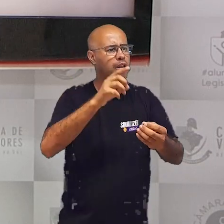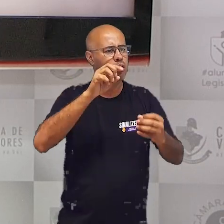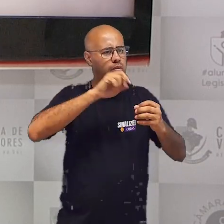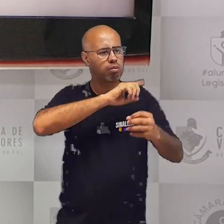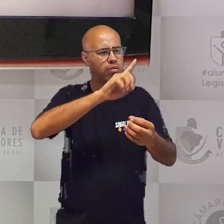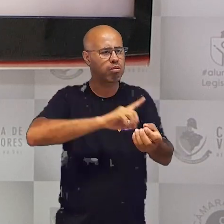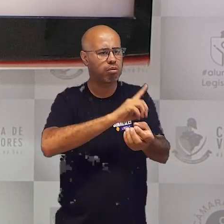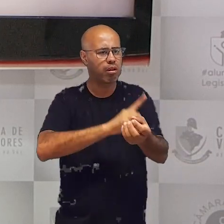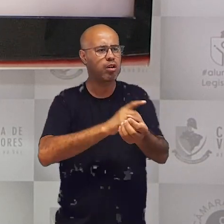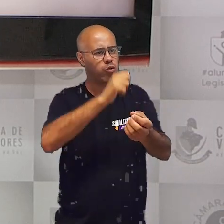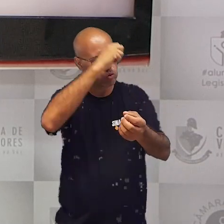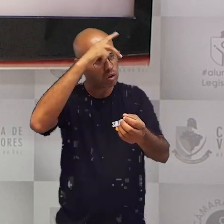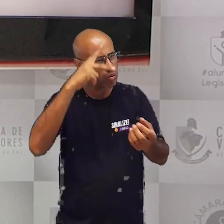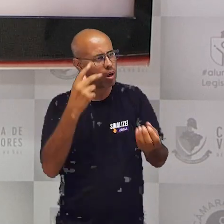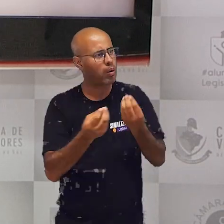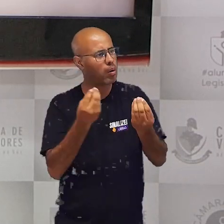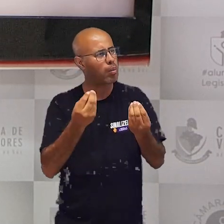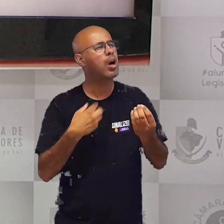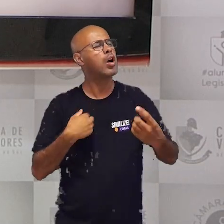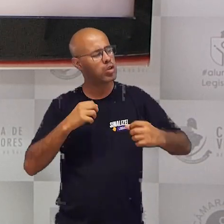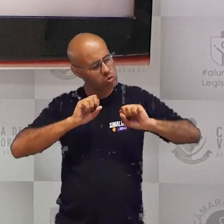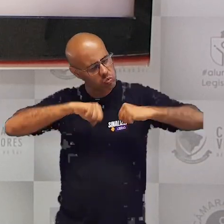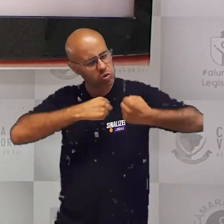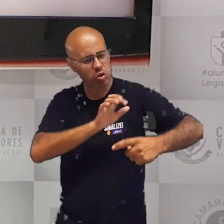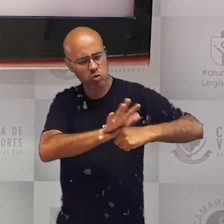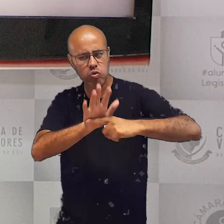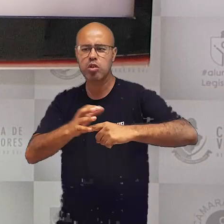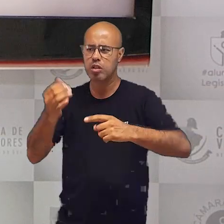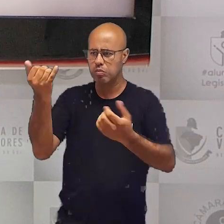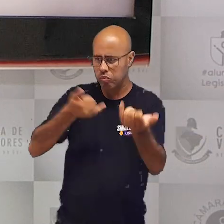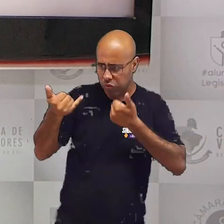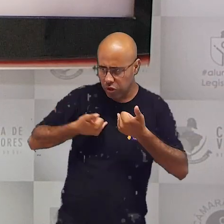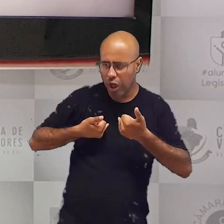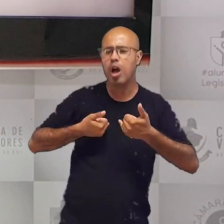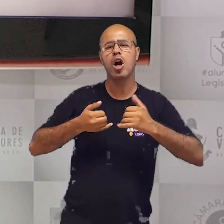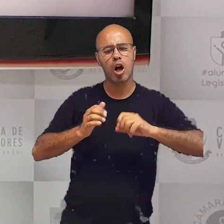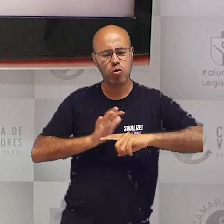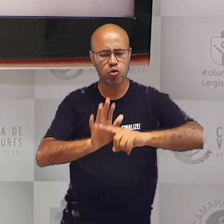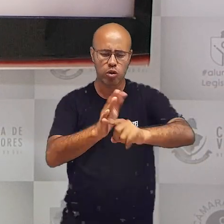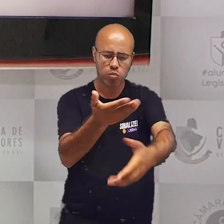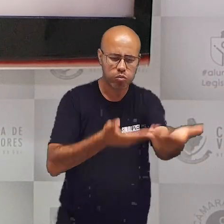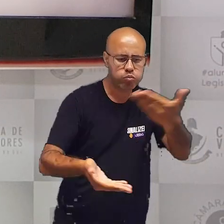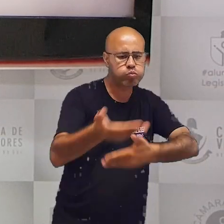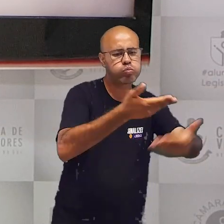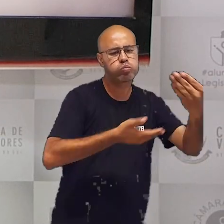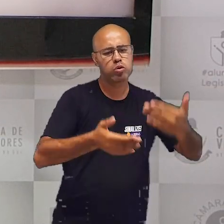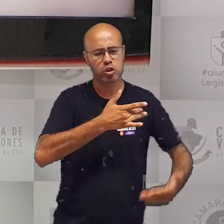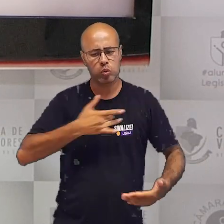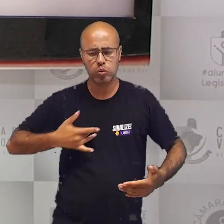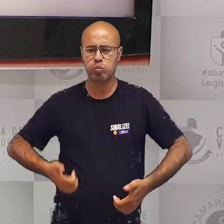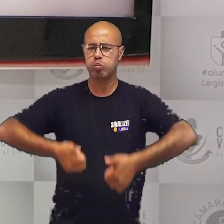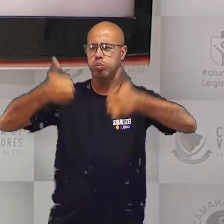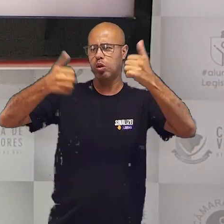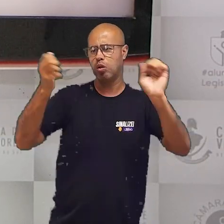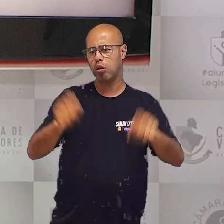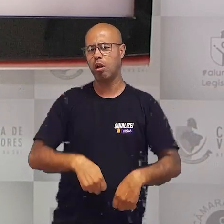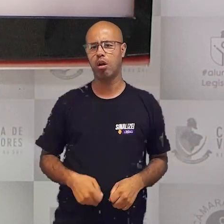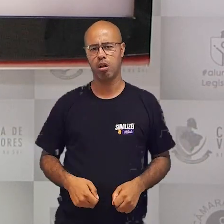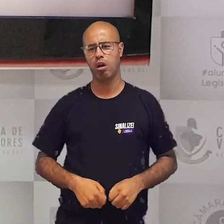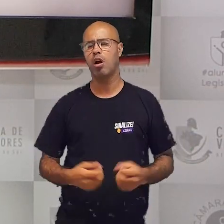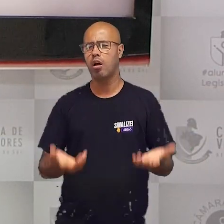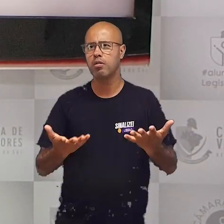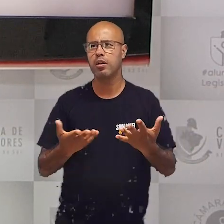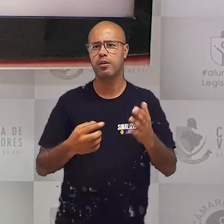nosso município a fim de agir de maneira informada e proativa na promoção da saúde pública a